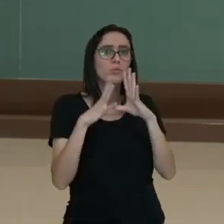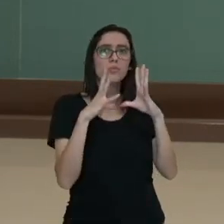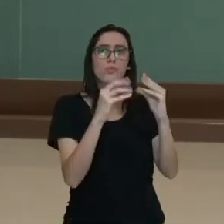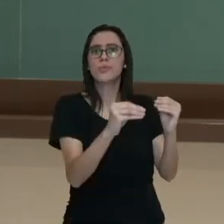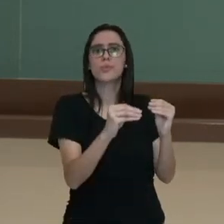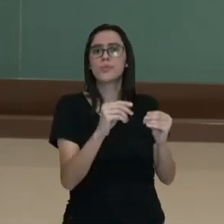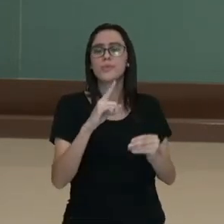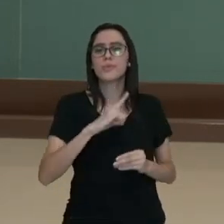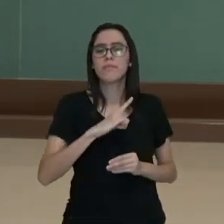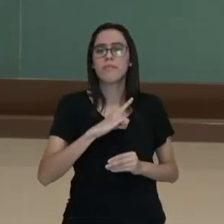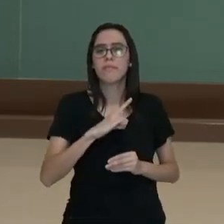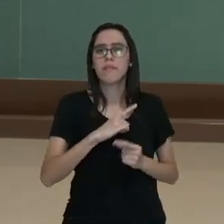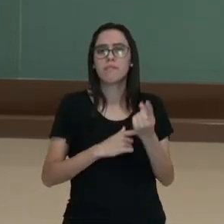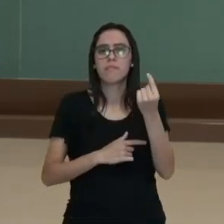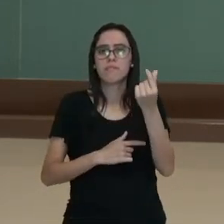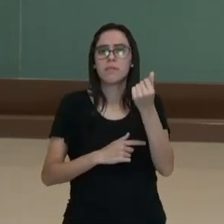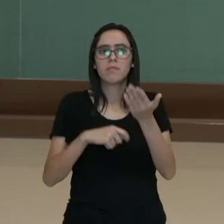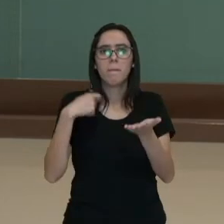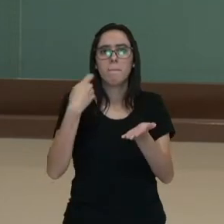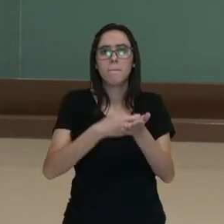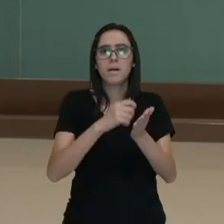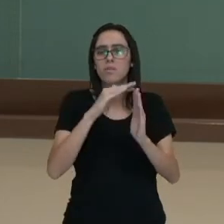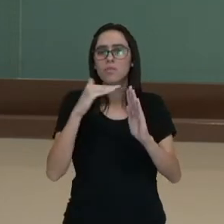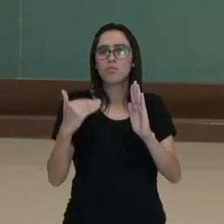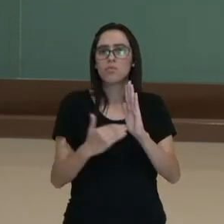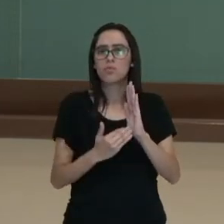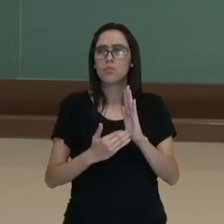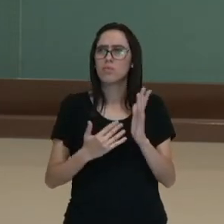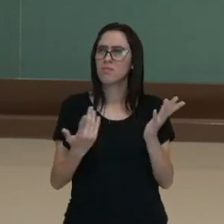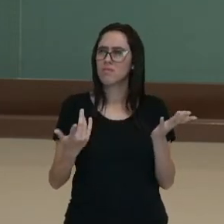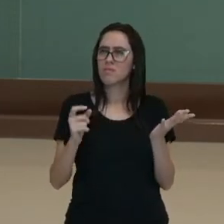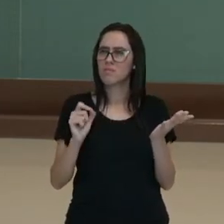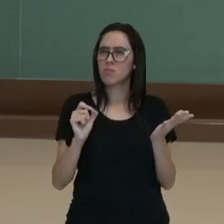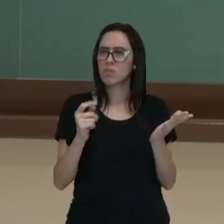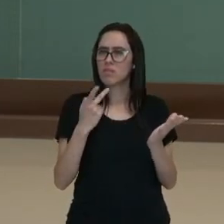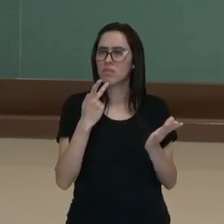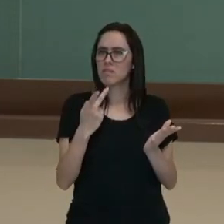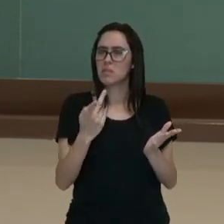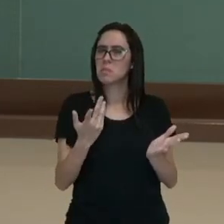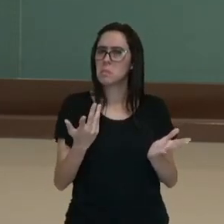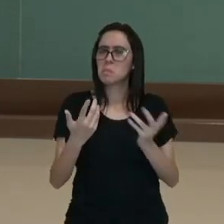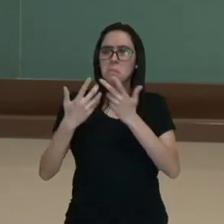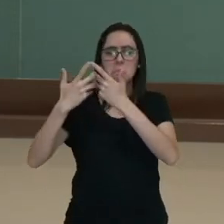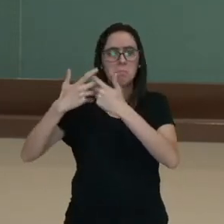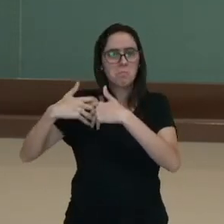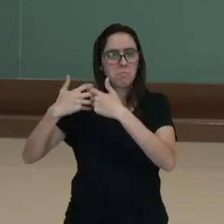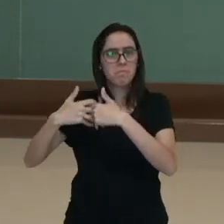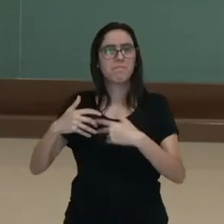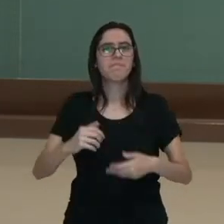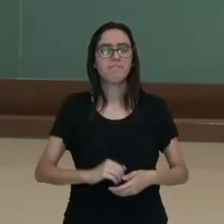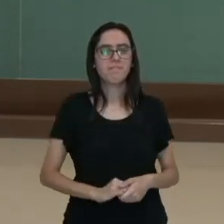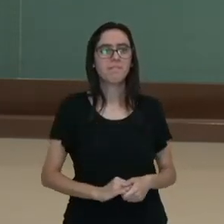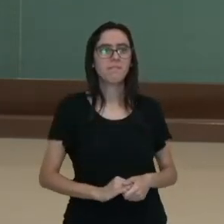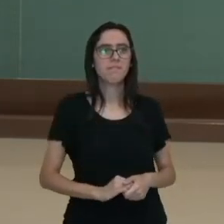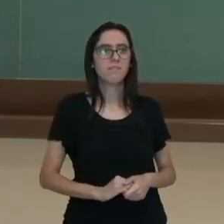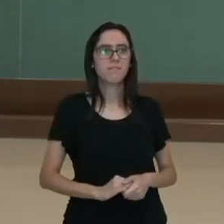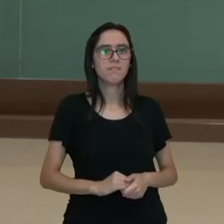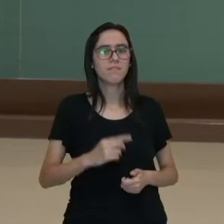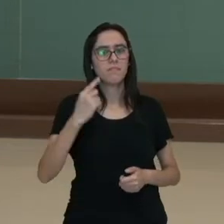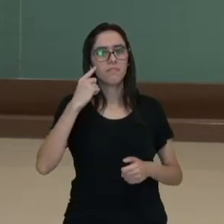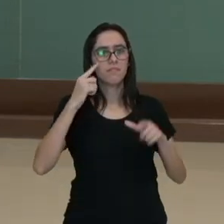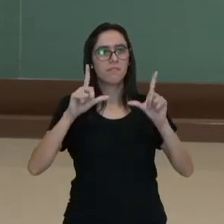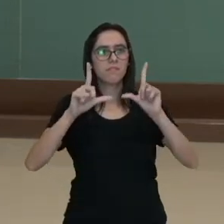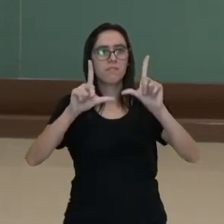tudo tem um valor. Né? Vamos pensar sobre o que ela está dizendo. Então, aqui, ó, ela usou o quê?